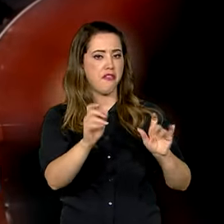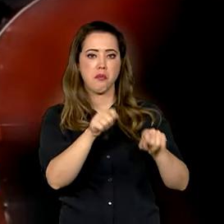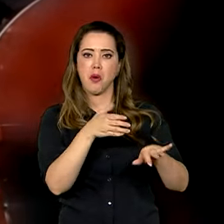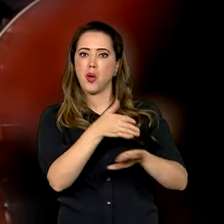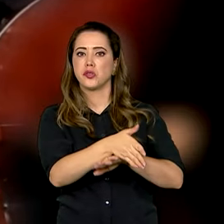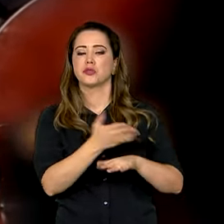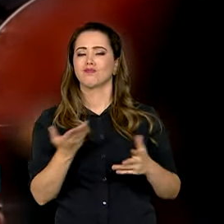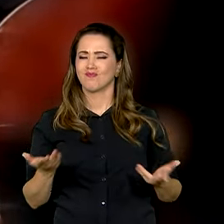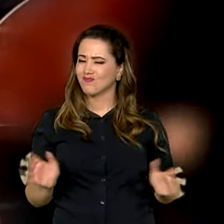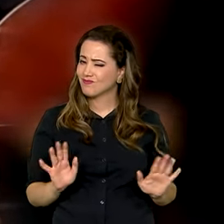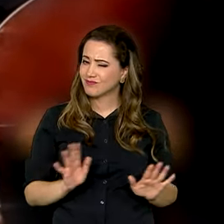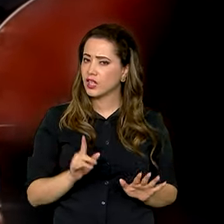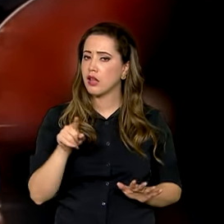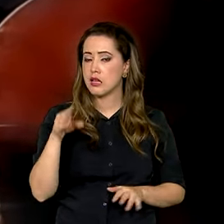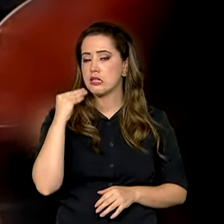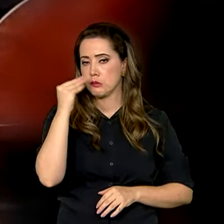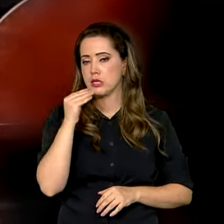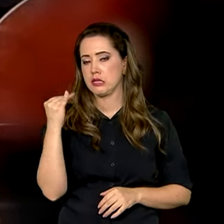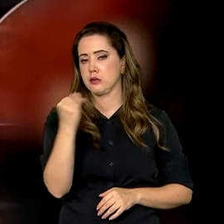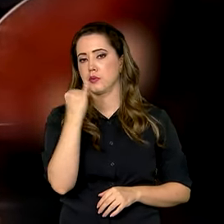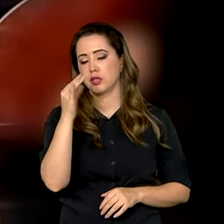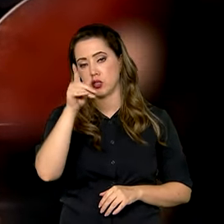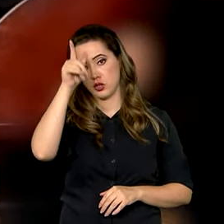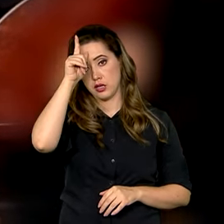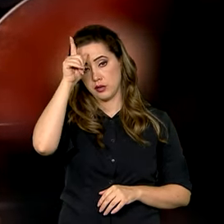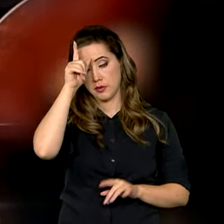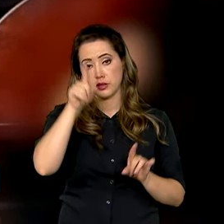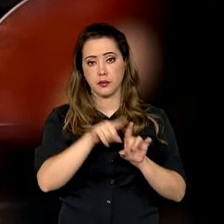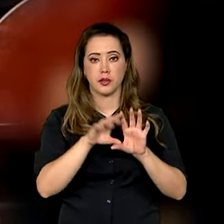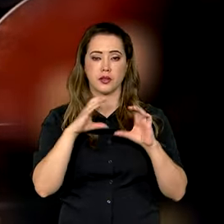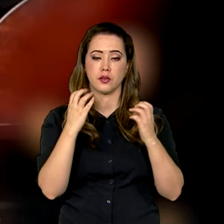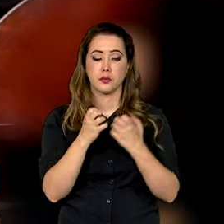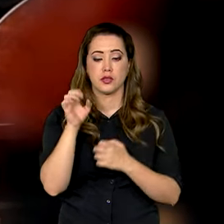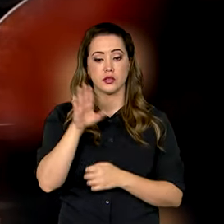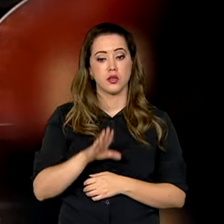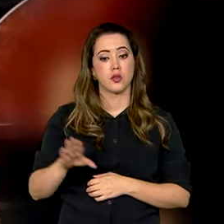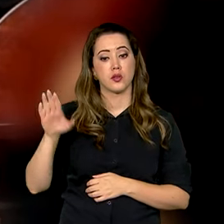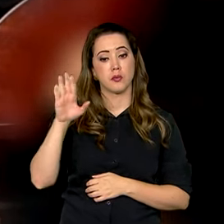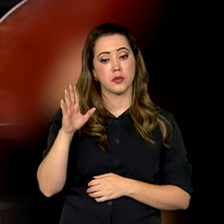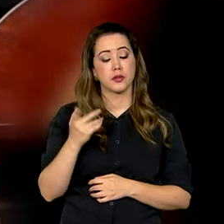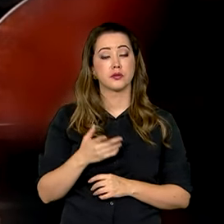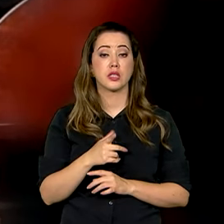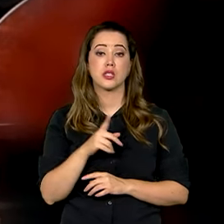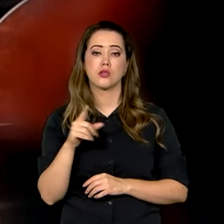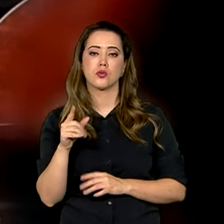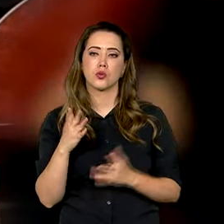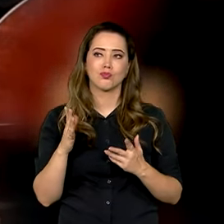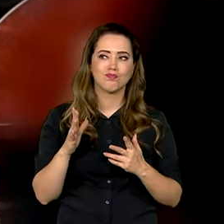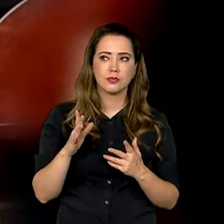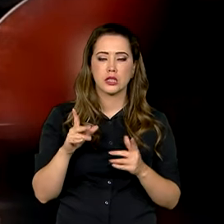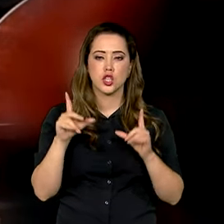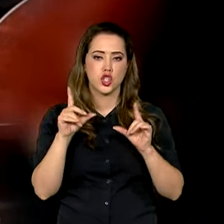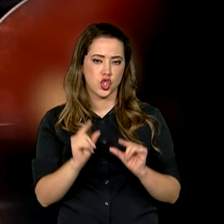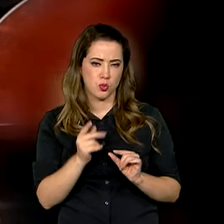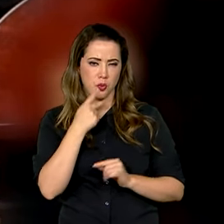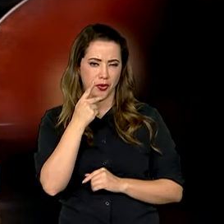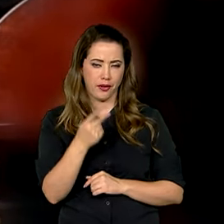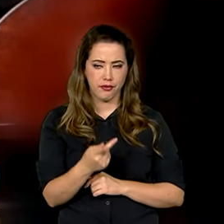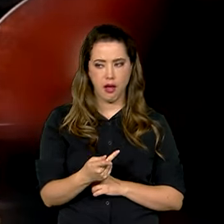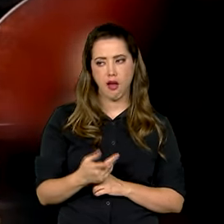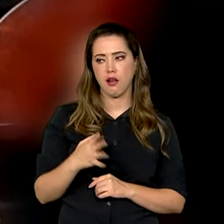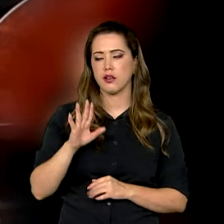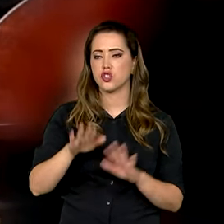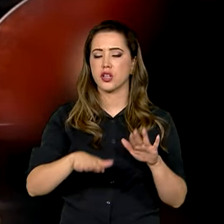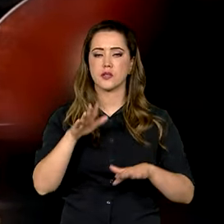têm uma experiência importante, tanto na Alemanha como na comunidade europeia. Isso tira um pouco aquele discurso